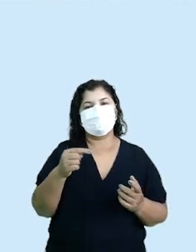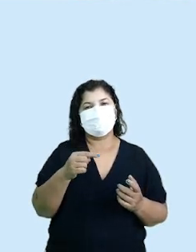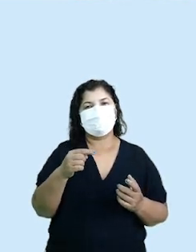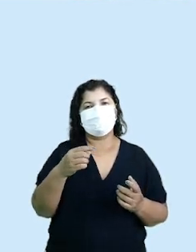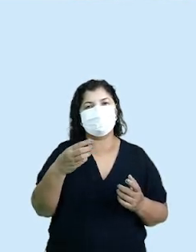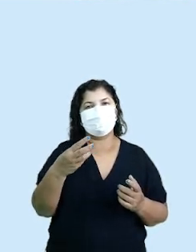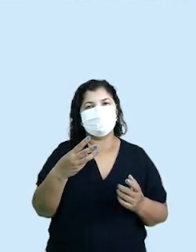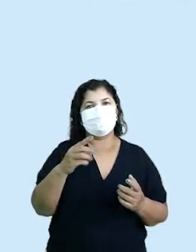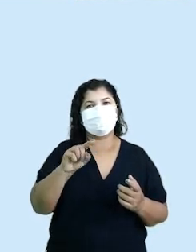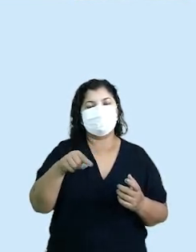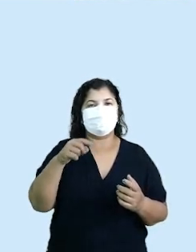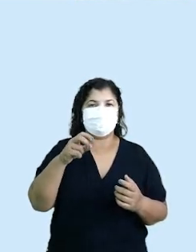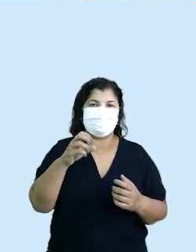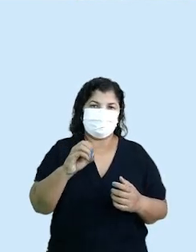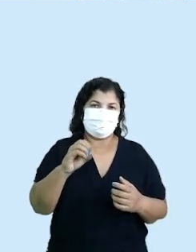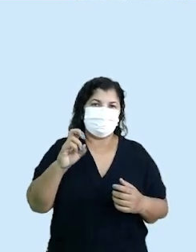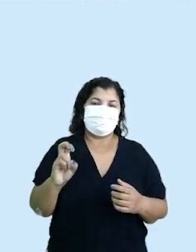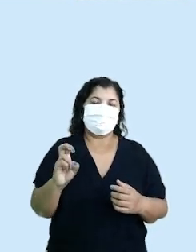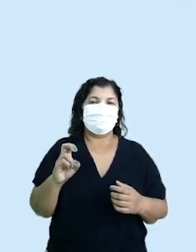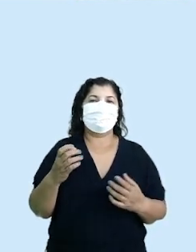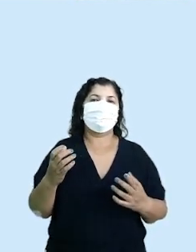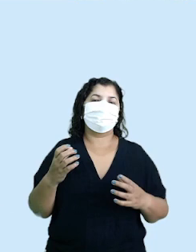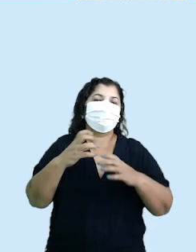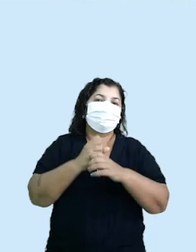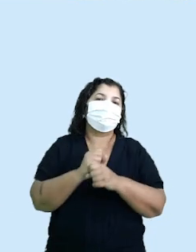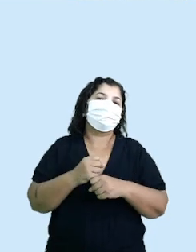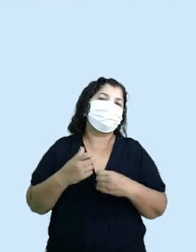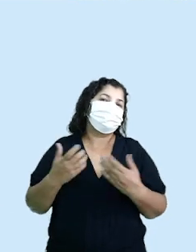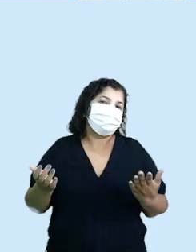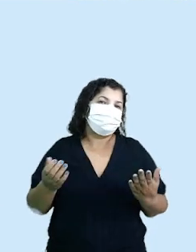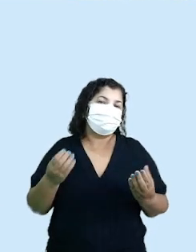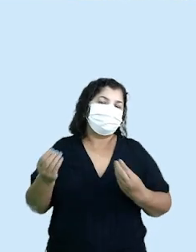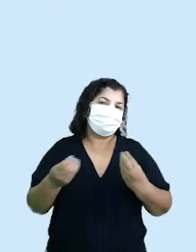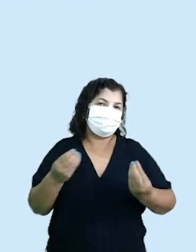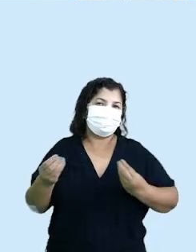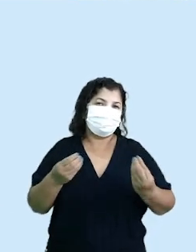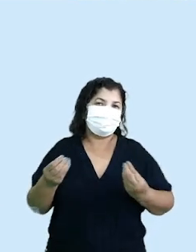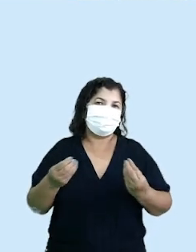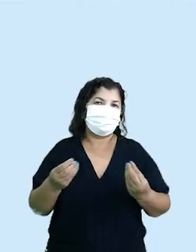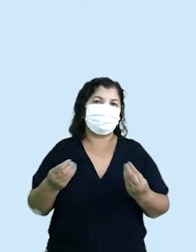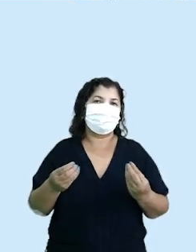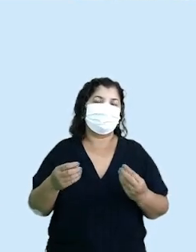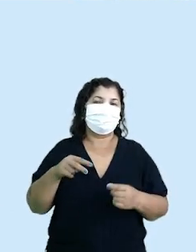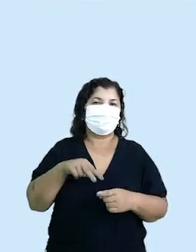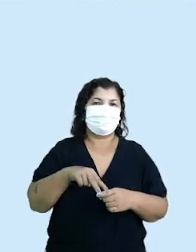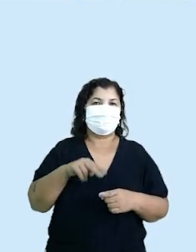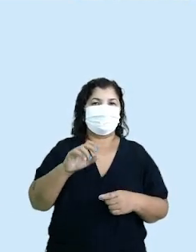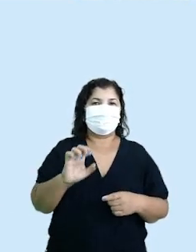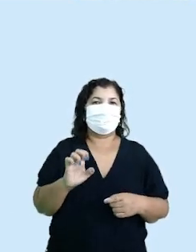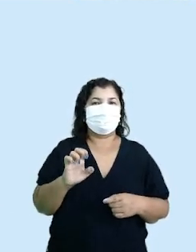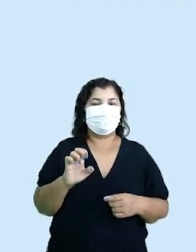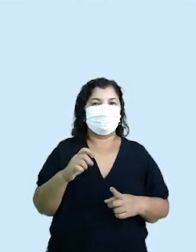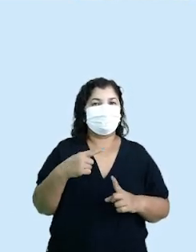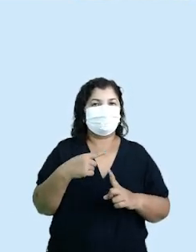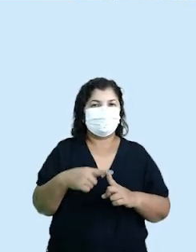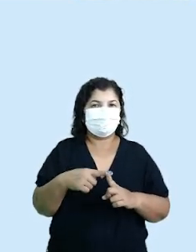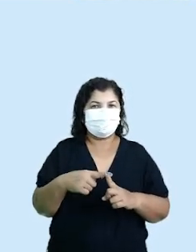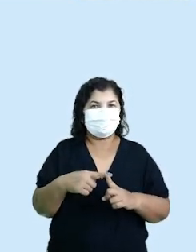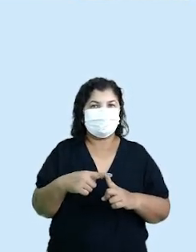3,05. Então, como é que fica a nossa resolução aí? O ΔE vai ser mais